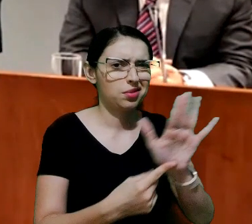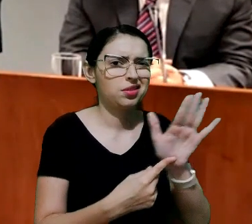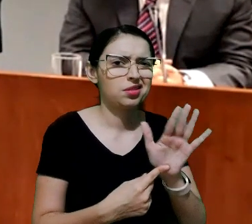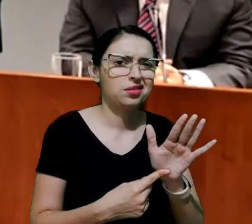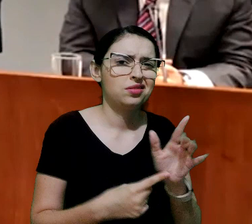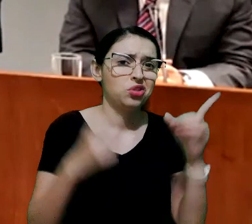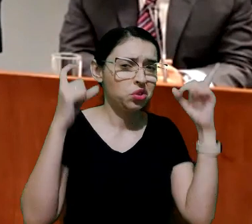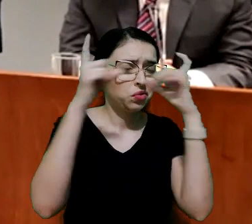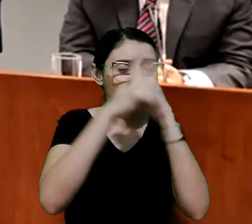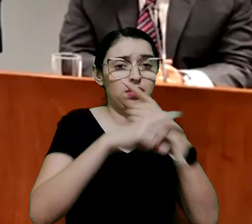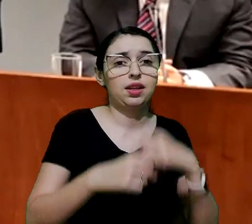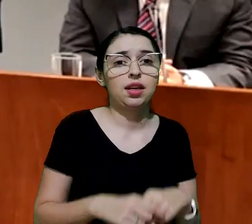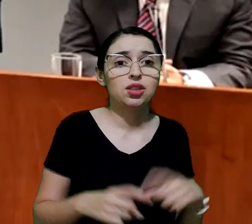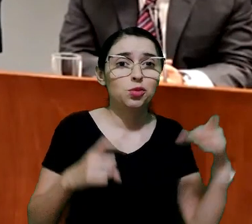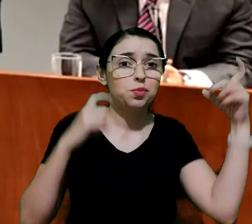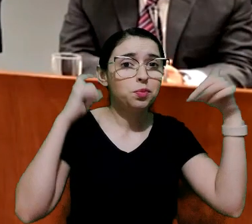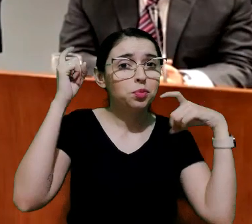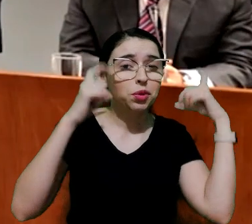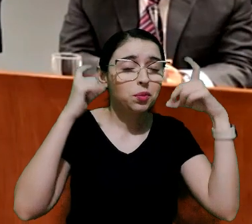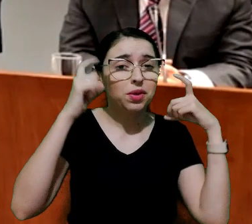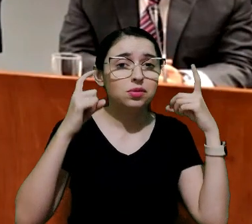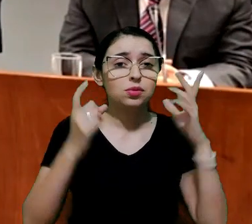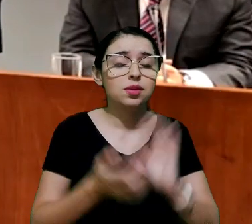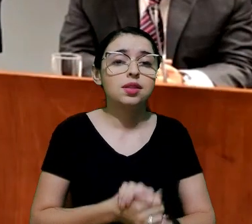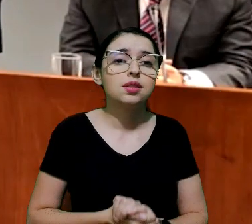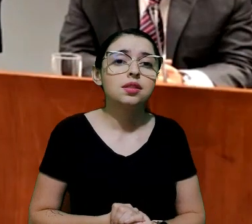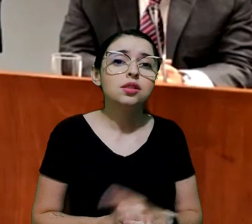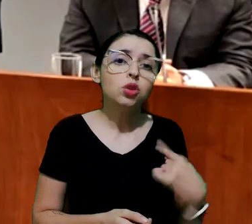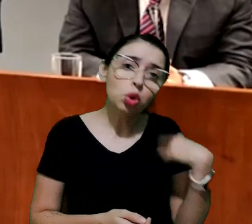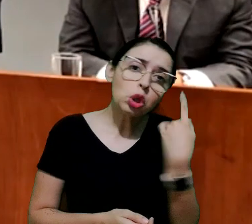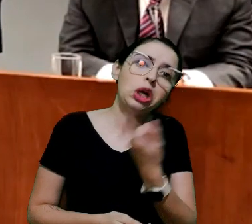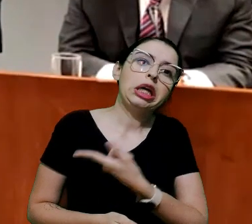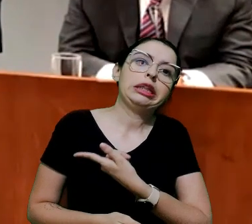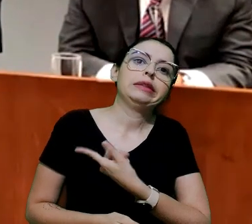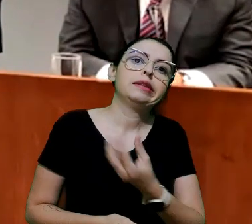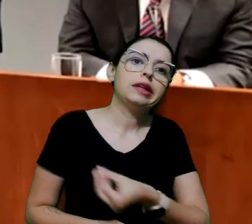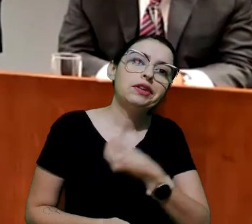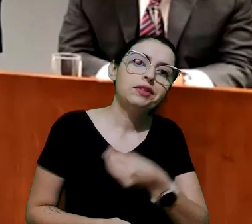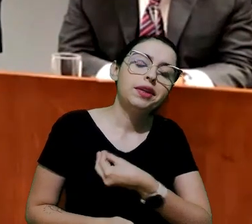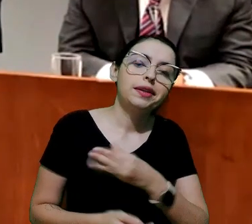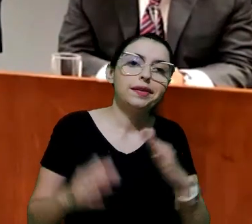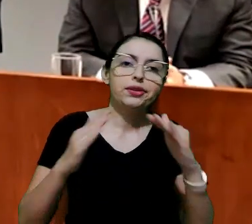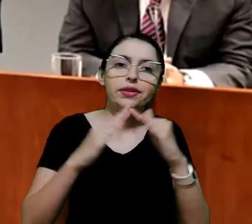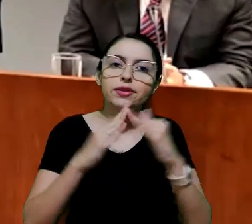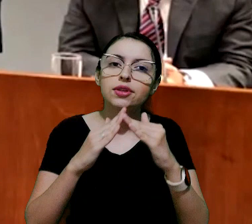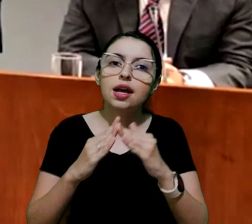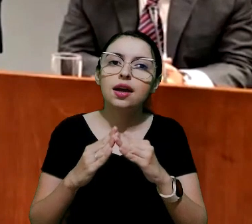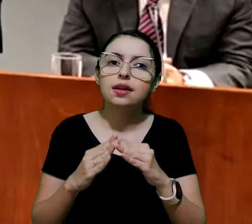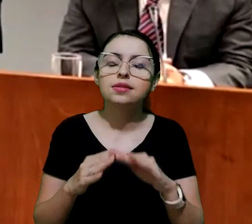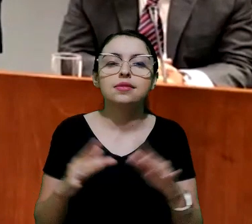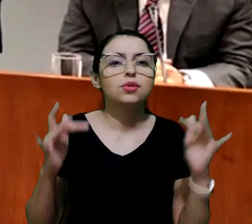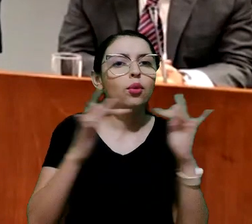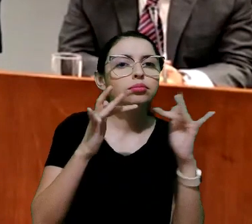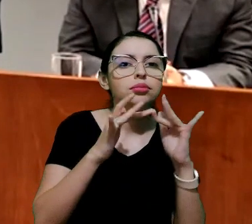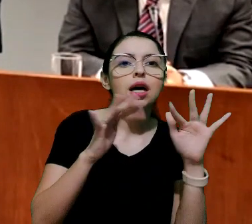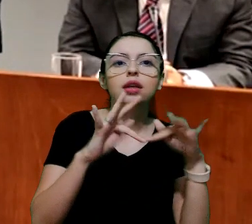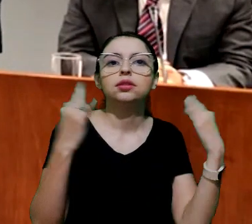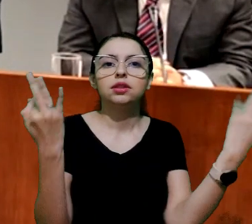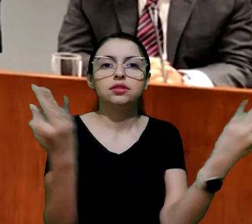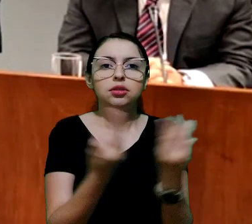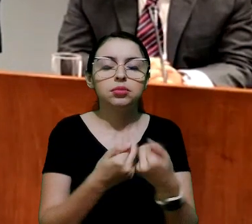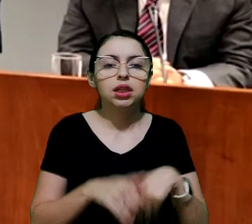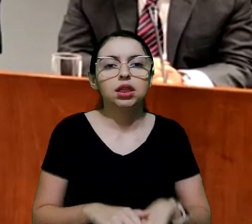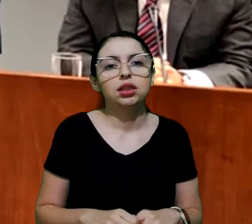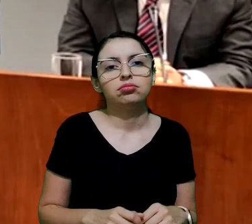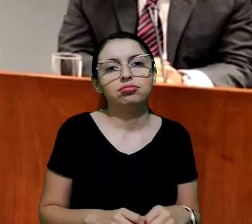e aflições que nós estamos passando dentro de casa, no convívio familiar. Todo mundo está tendo